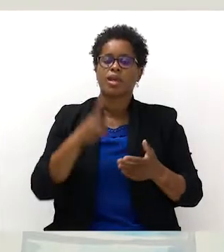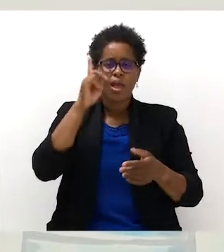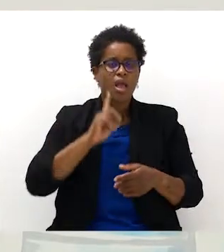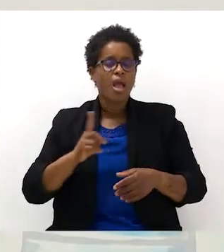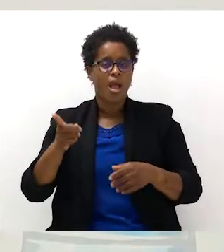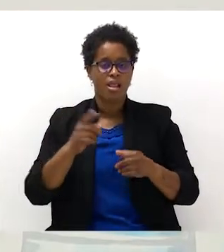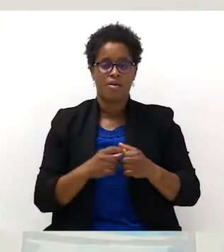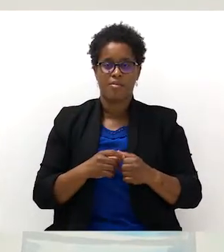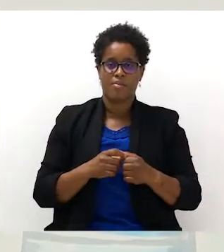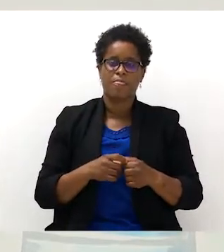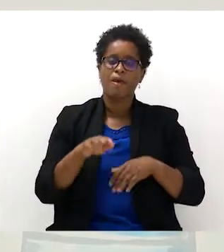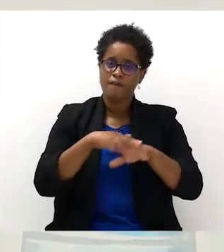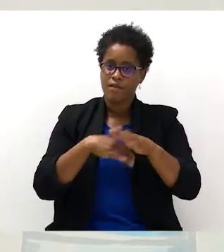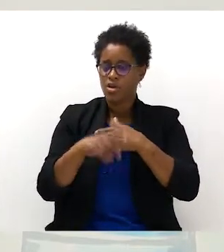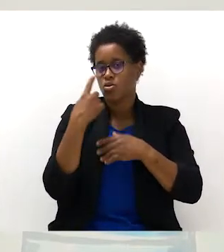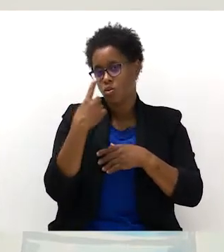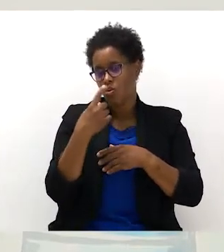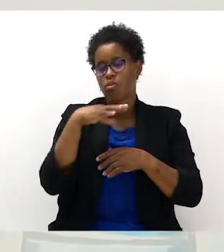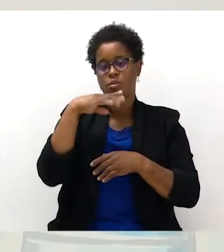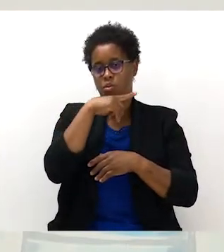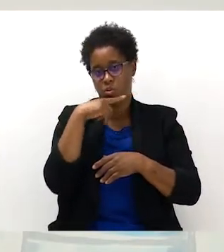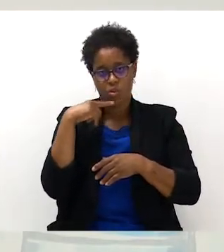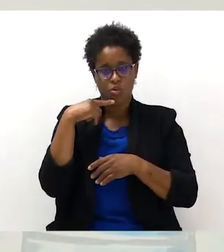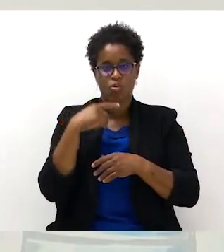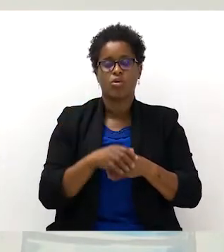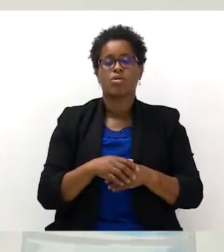ela fez um bolo.